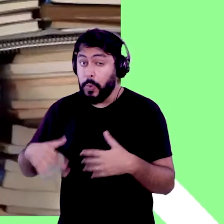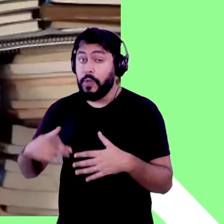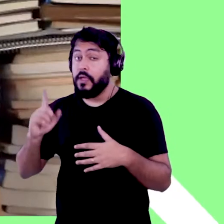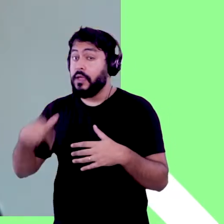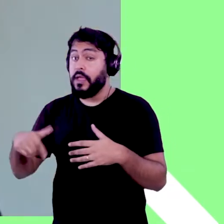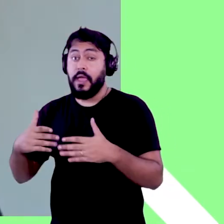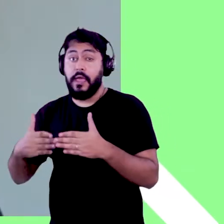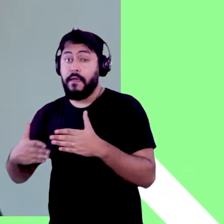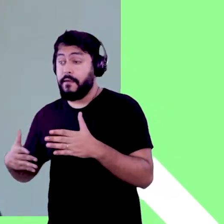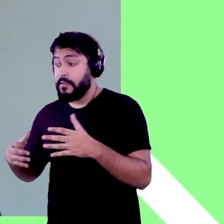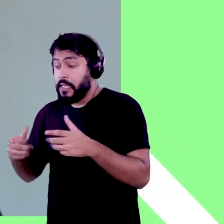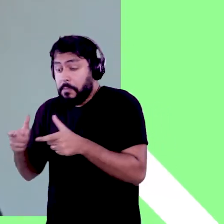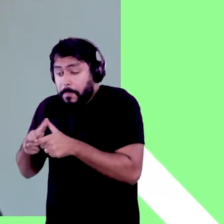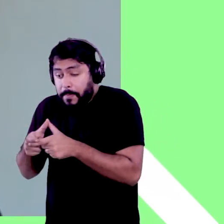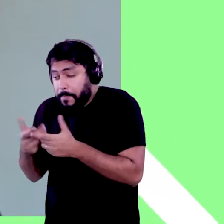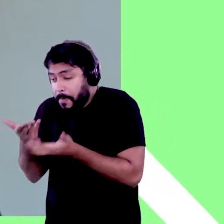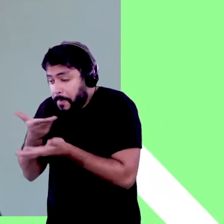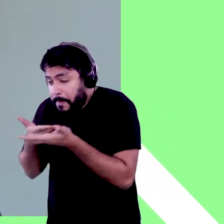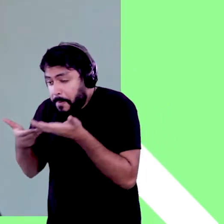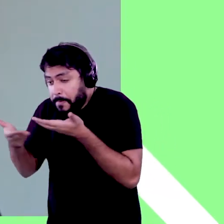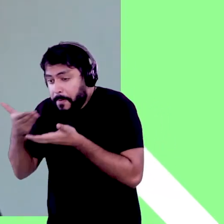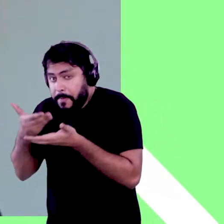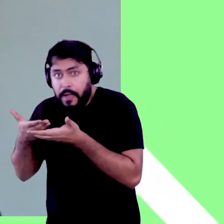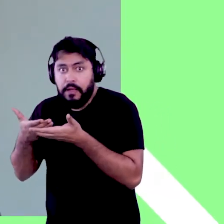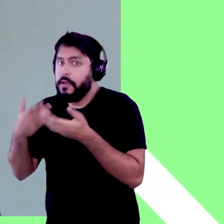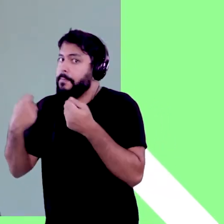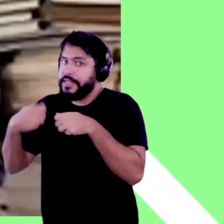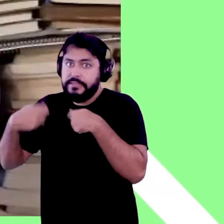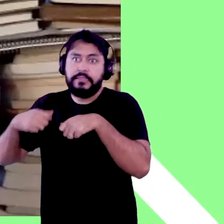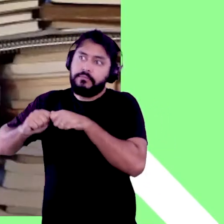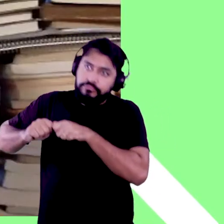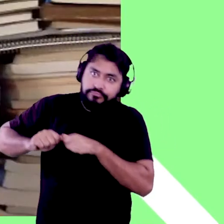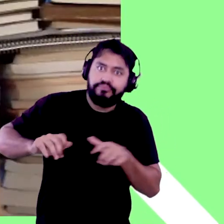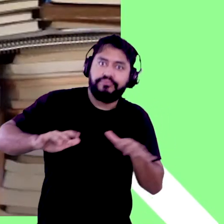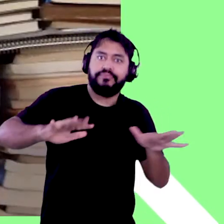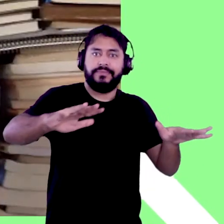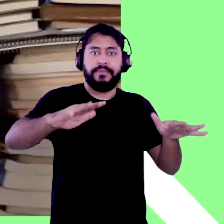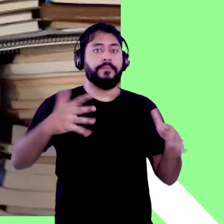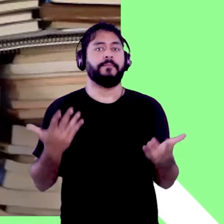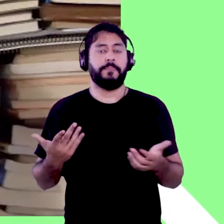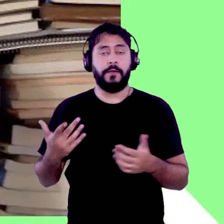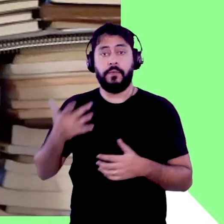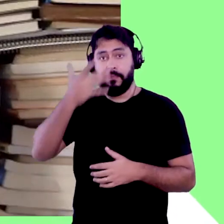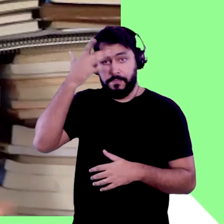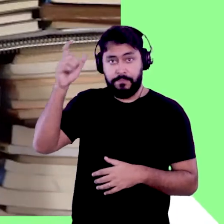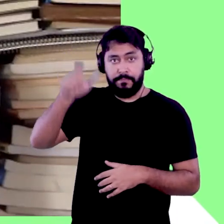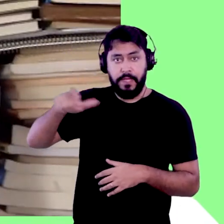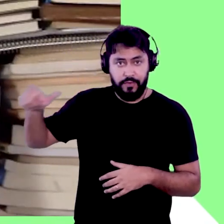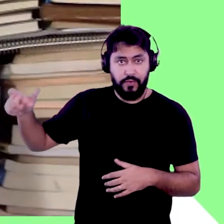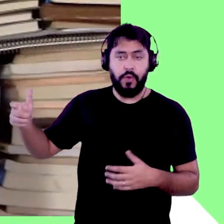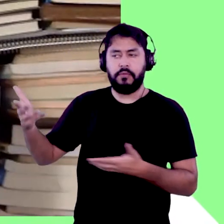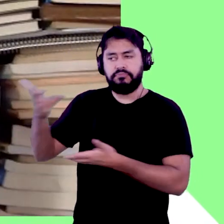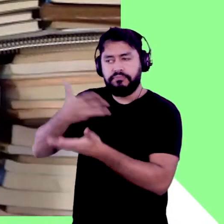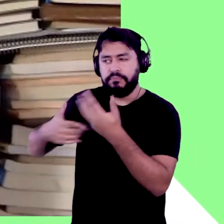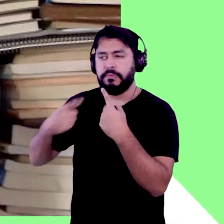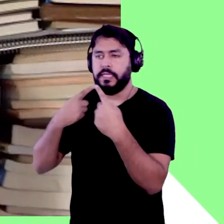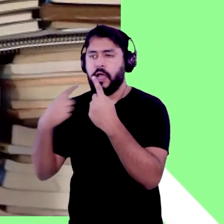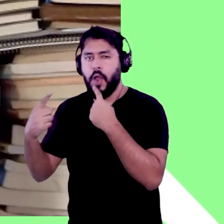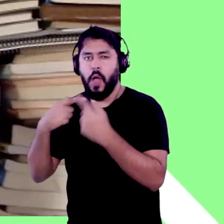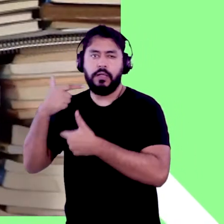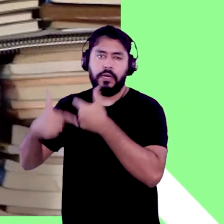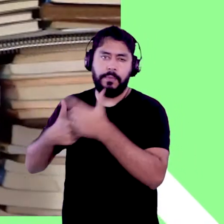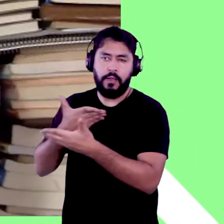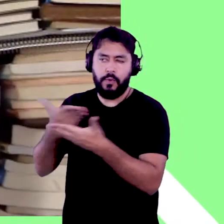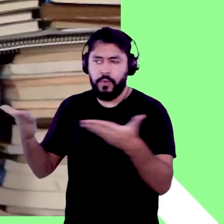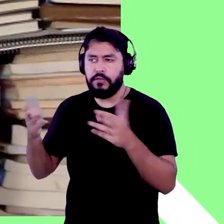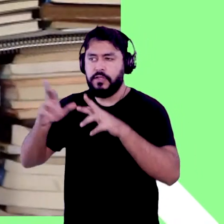continua falando, as pessoas que, né, se interam desse assunto, que dialogam, que trabalham com isso, com